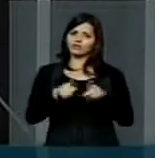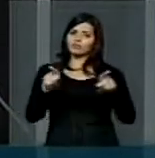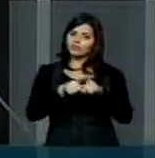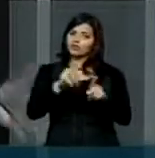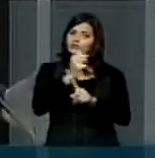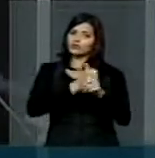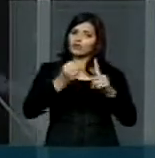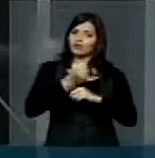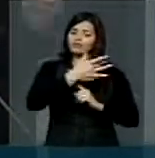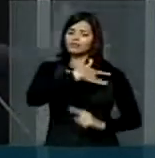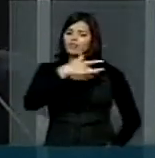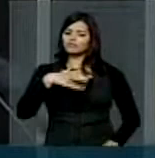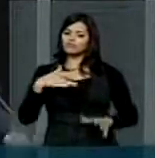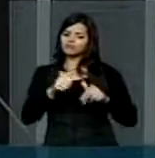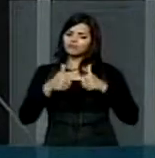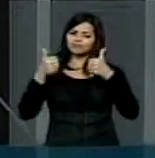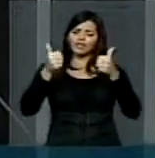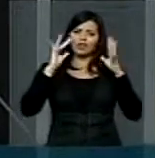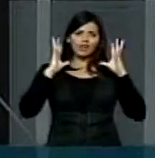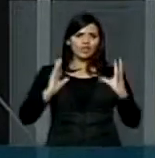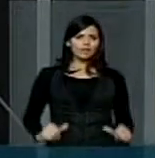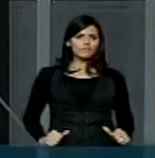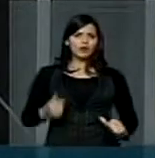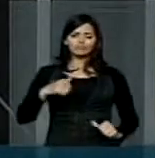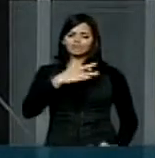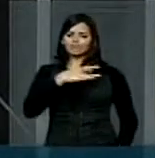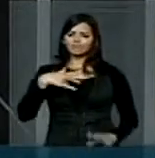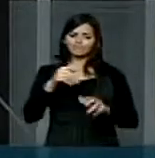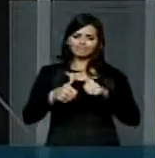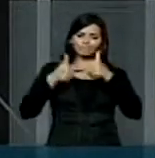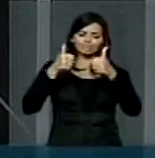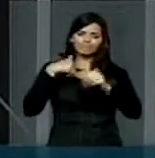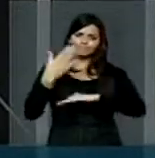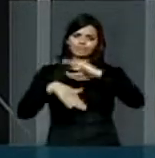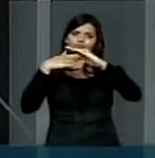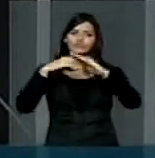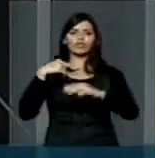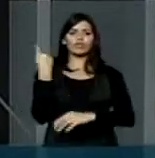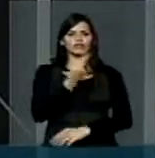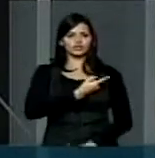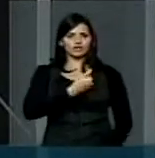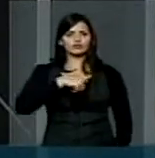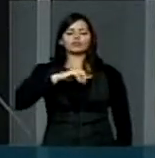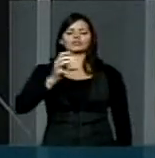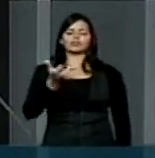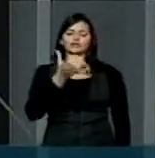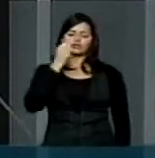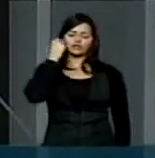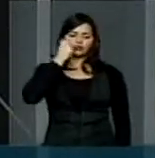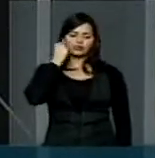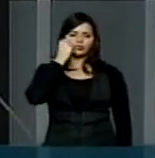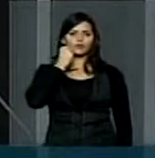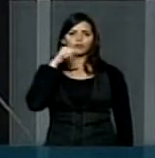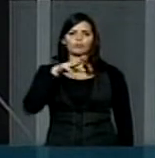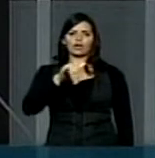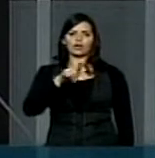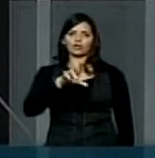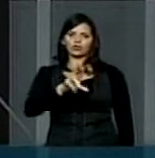sociedade saudável, sadia. Nós contamos, senador Magno Malta, com o seu